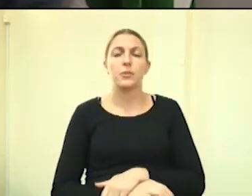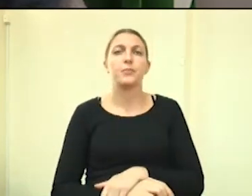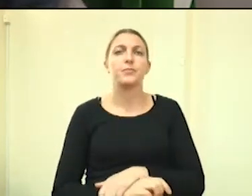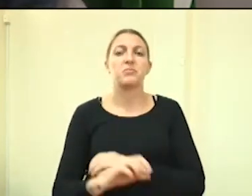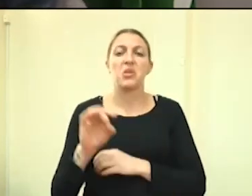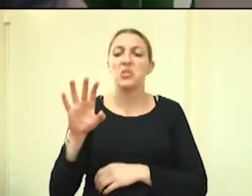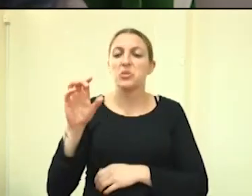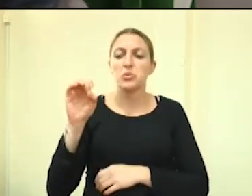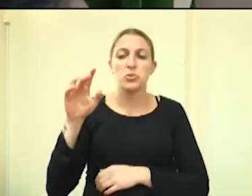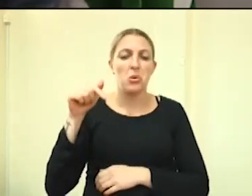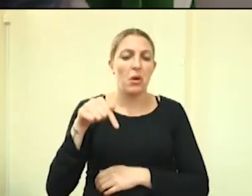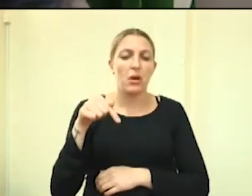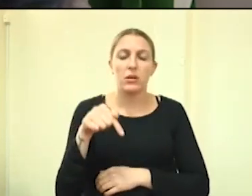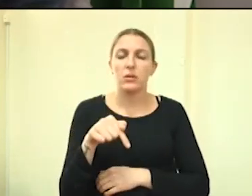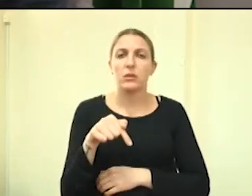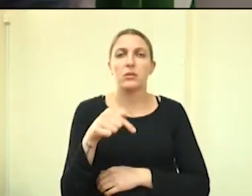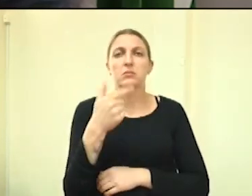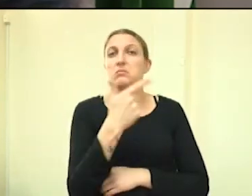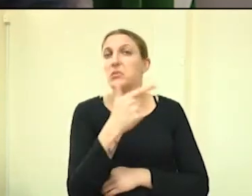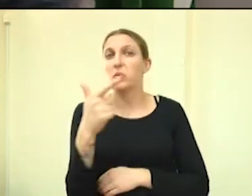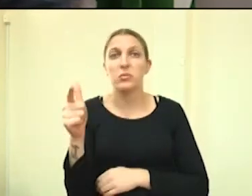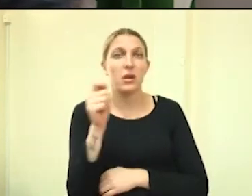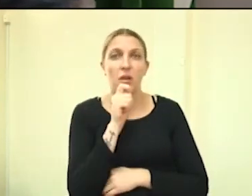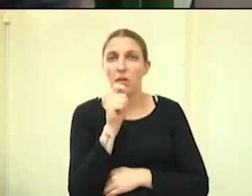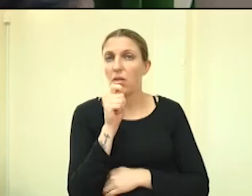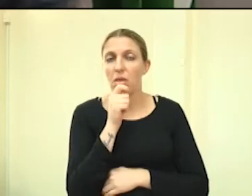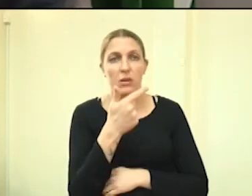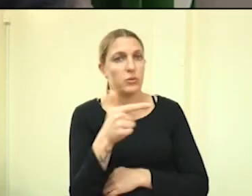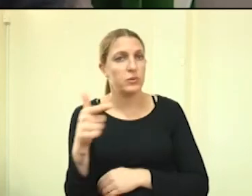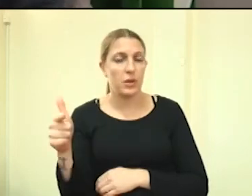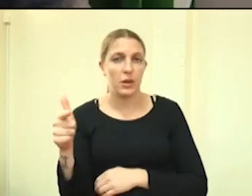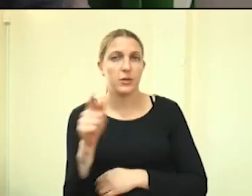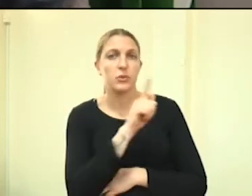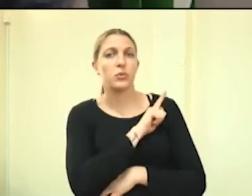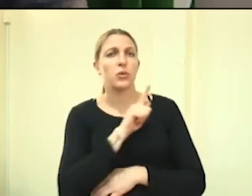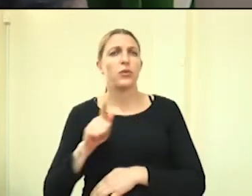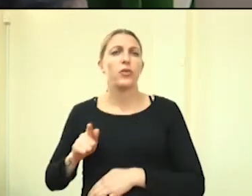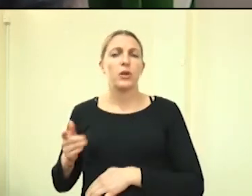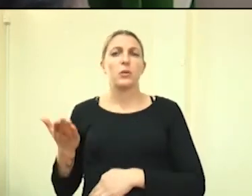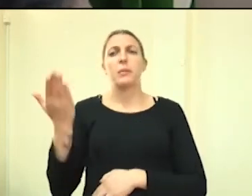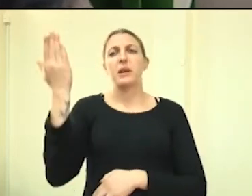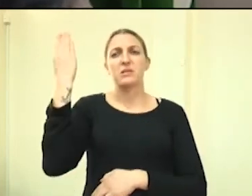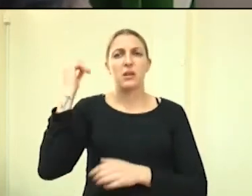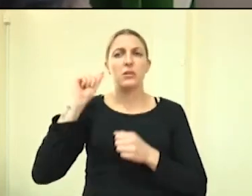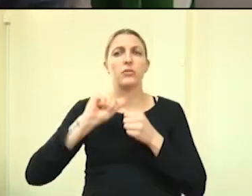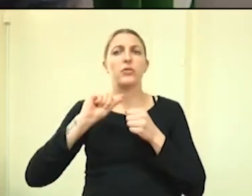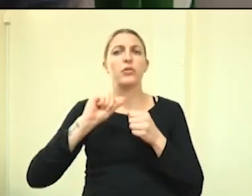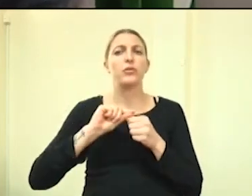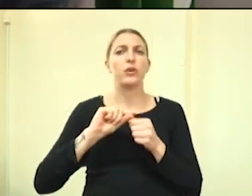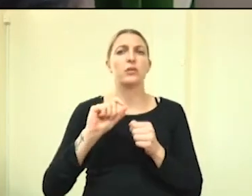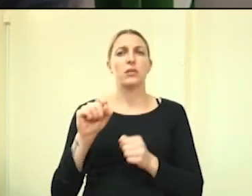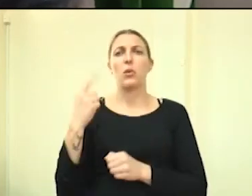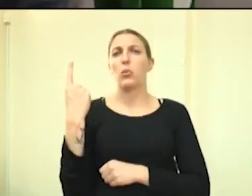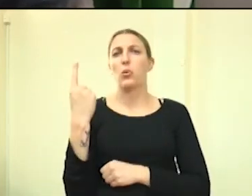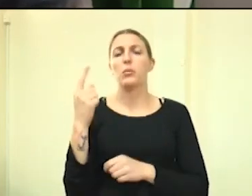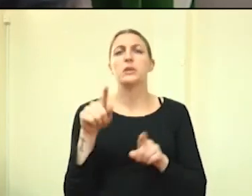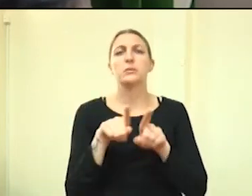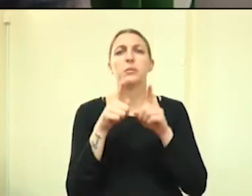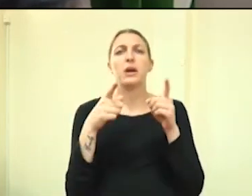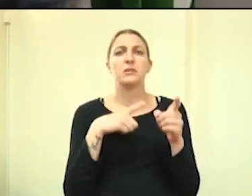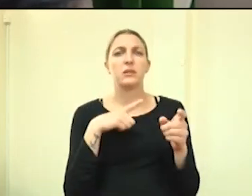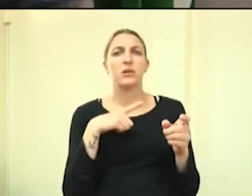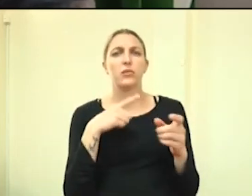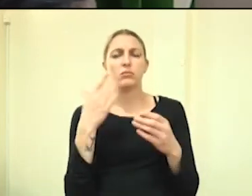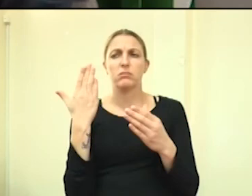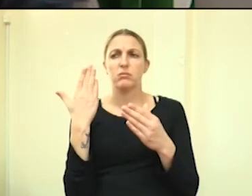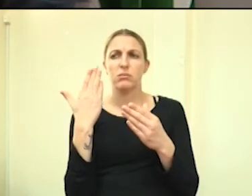habitantes que ainda não tem, vereador. Né? Inclusive, no governo passado, foi implantado algumas, e aí houve um processo aberto